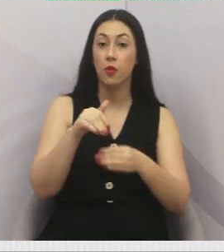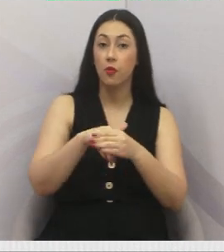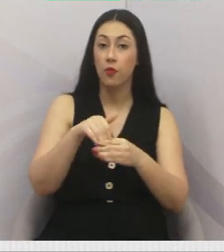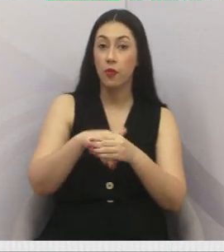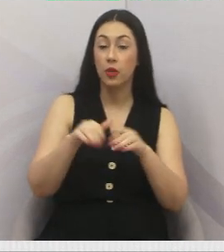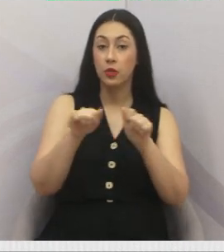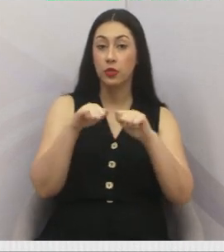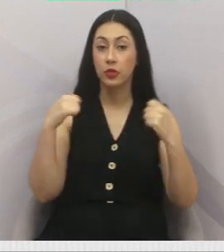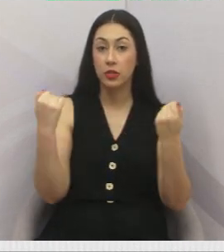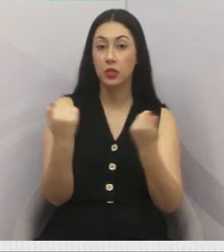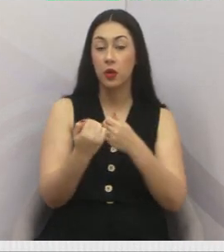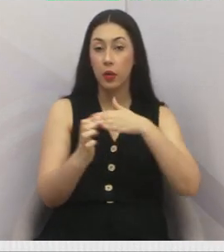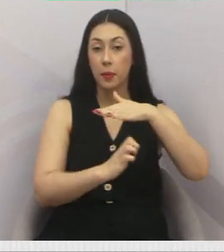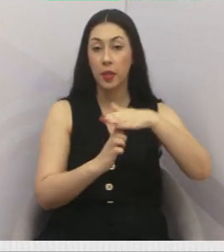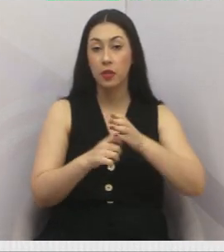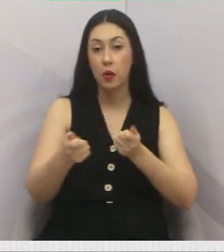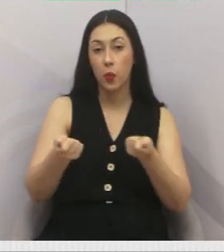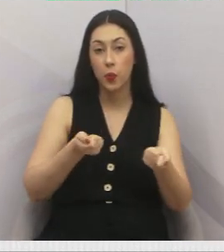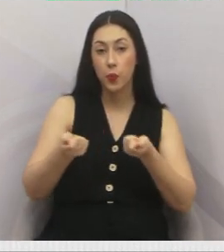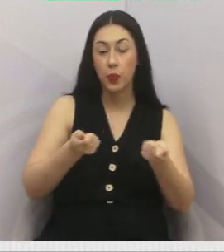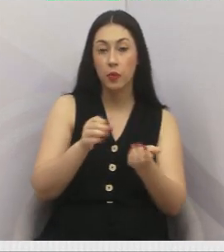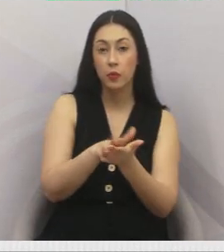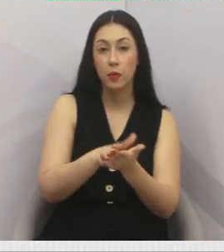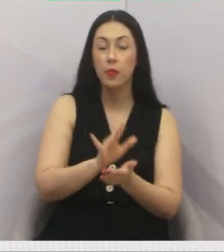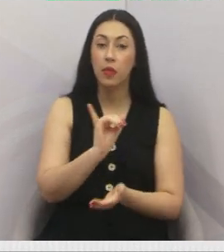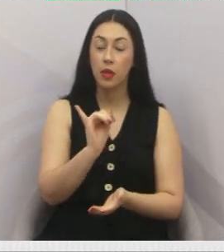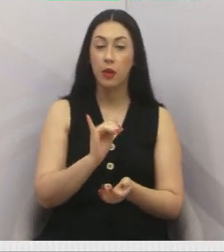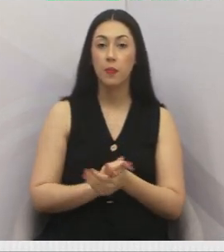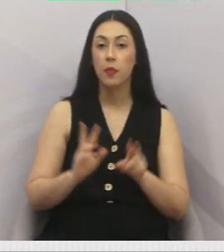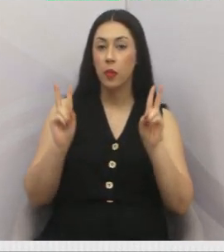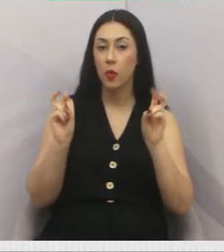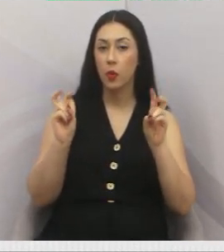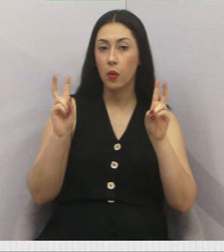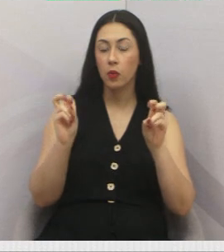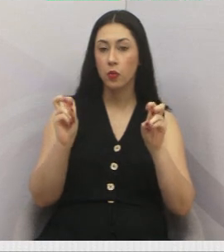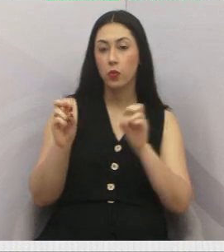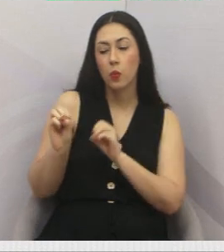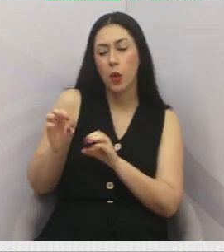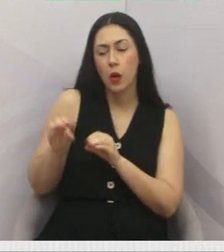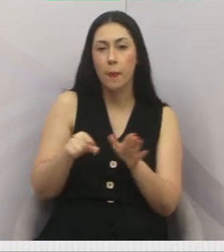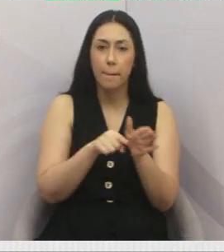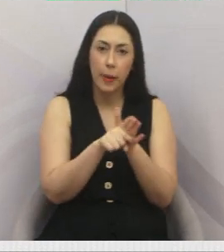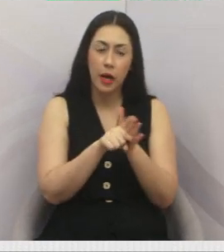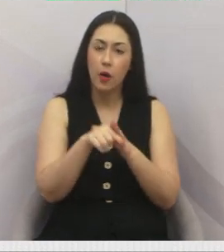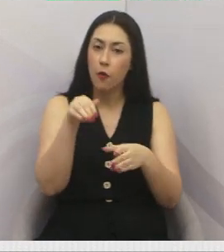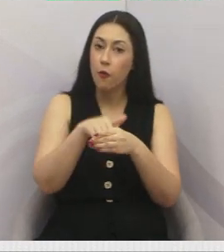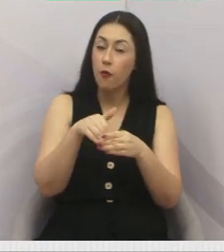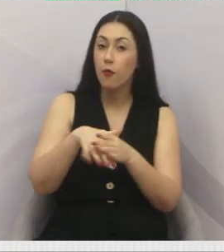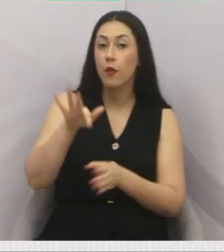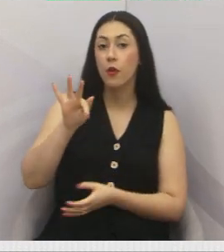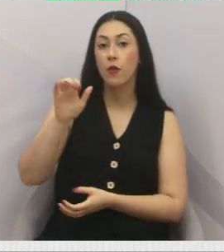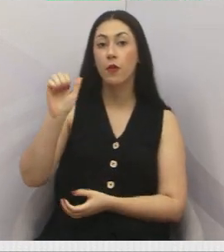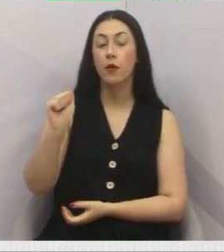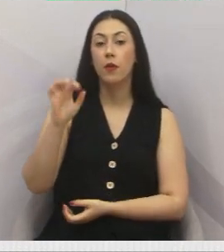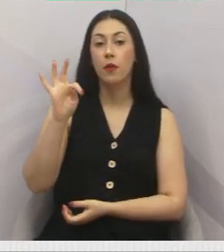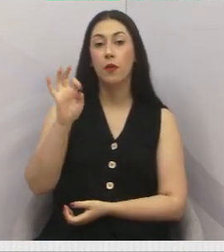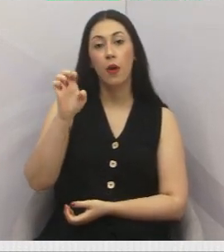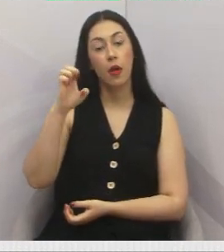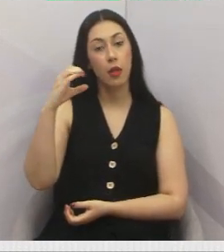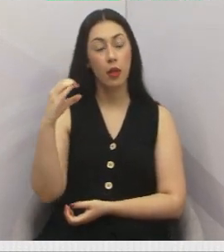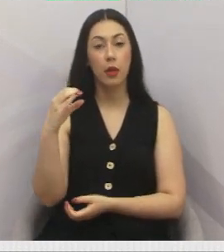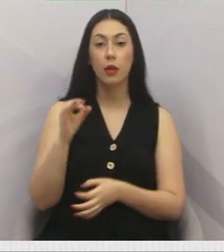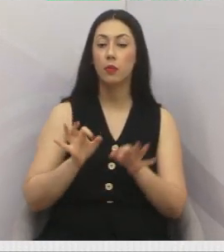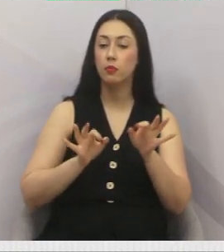voto, Associação das Empresas de Mineração de Jacareí. Segmento, entidades acadêmicas. Um voto para a FATEC Jacareí.